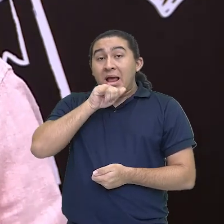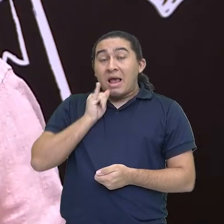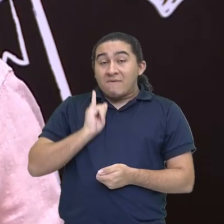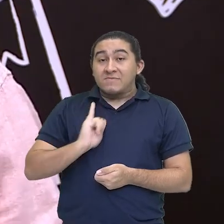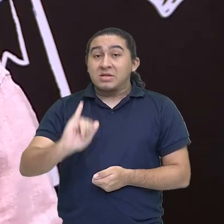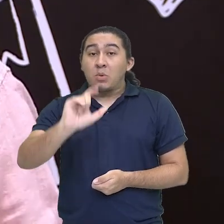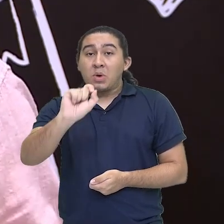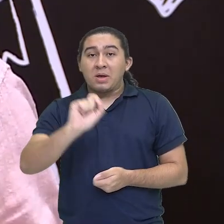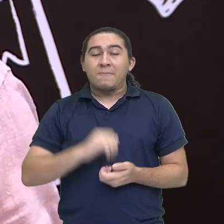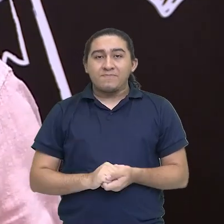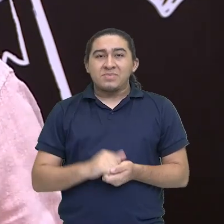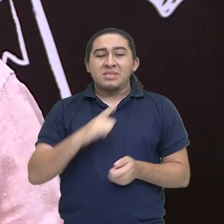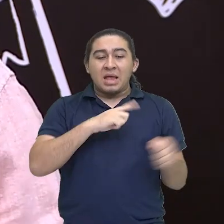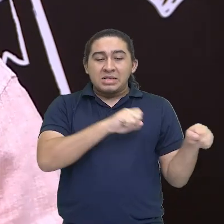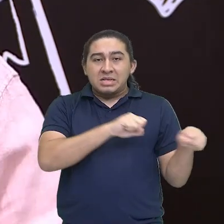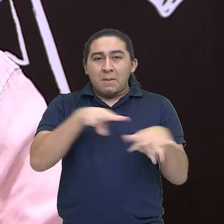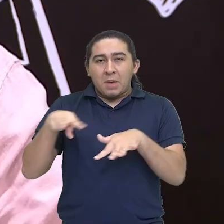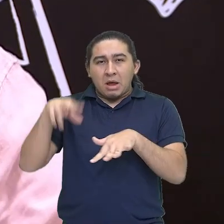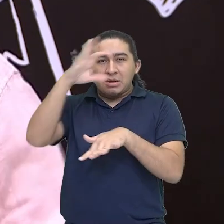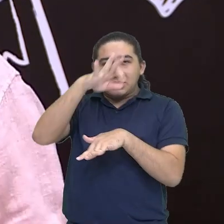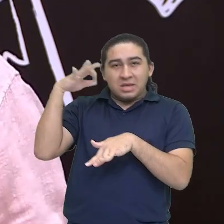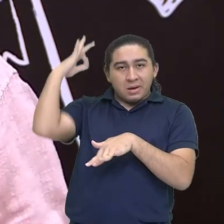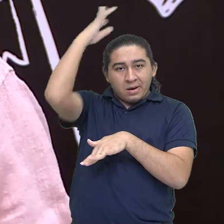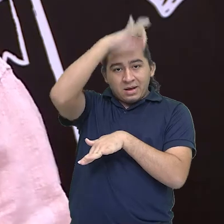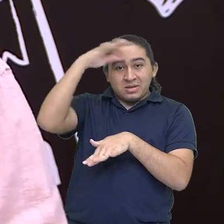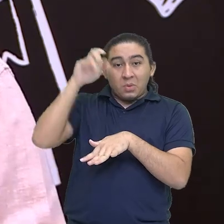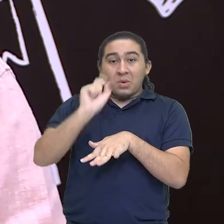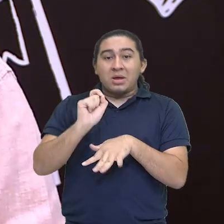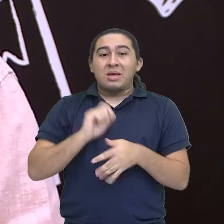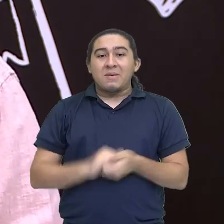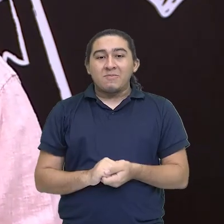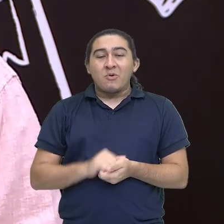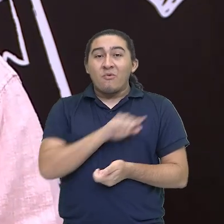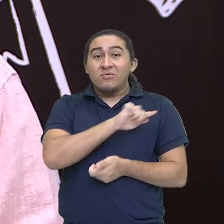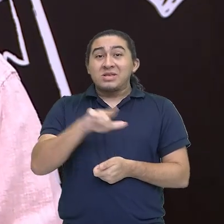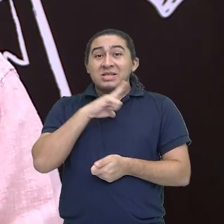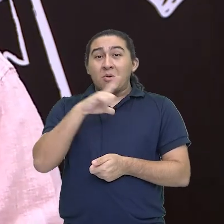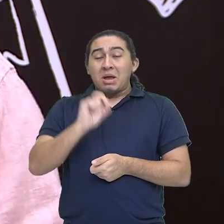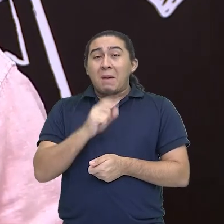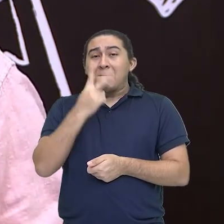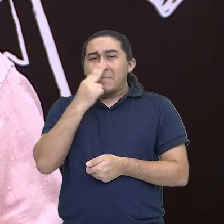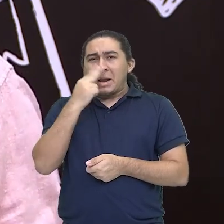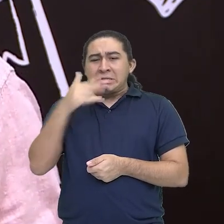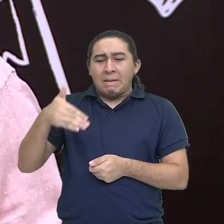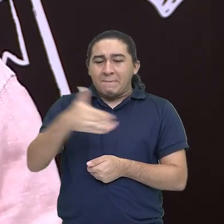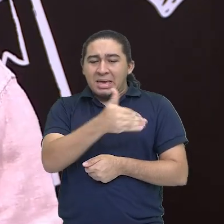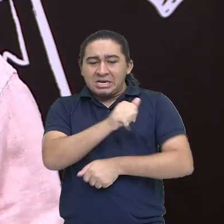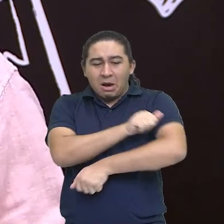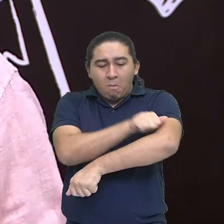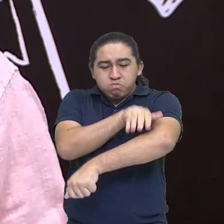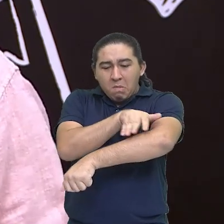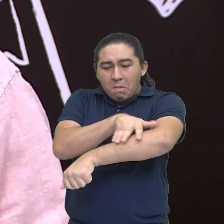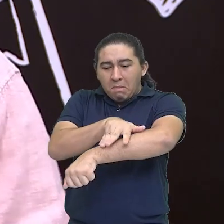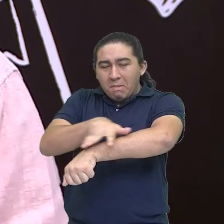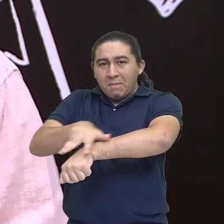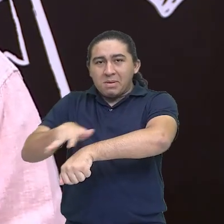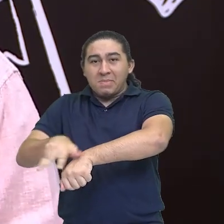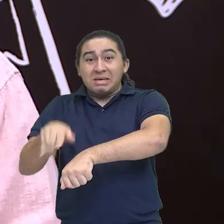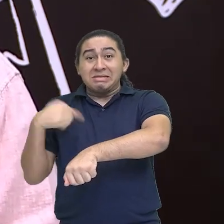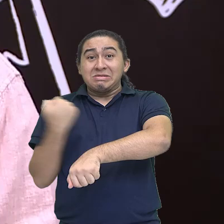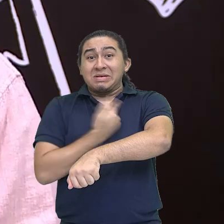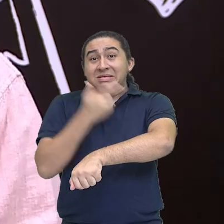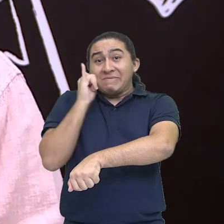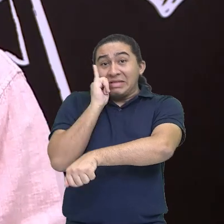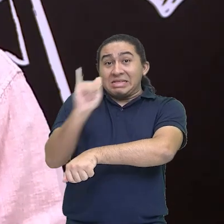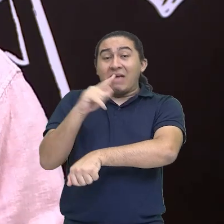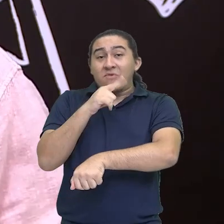na quaresma, na Semana Santa ali, aí você ficava com escama. Então a gente tinha medo e não ia pular na água